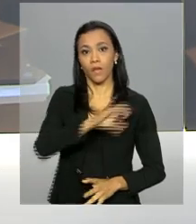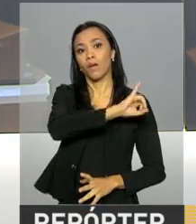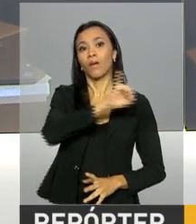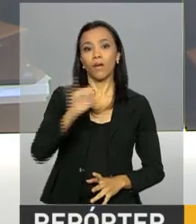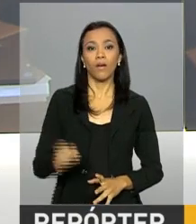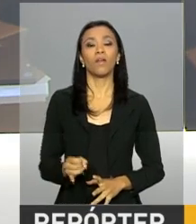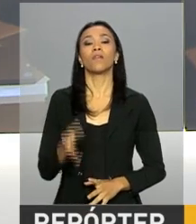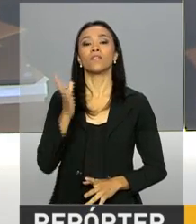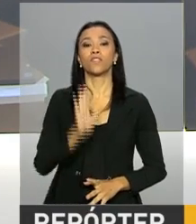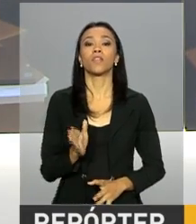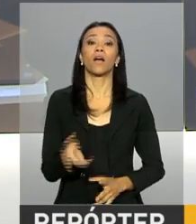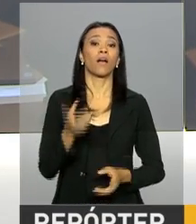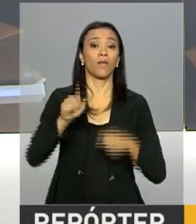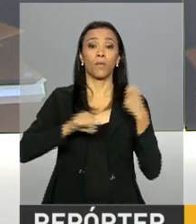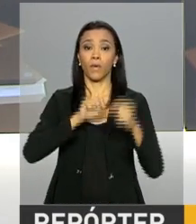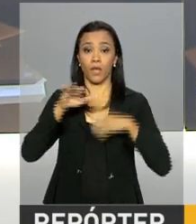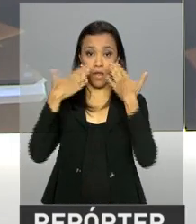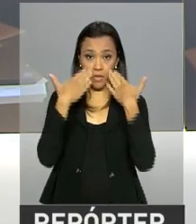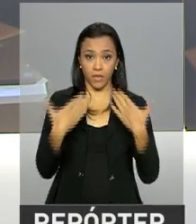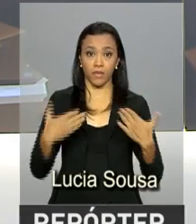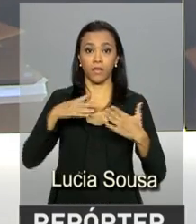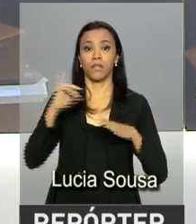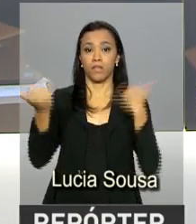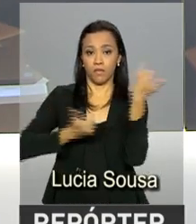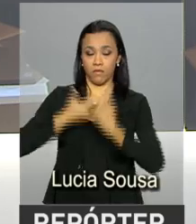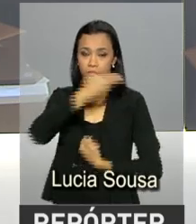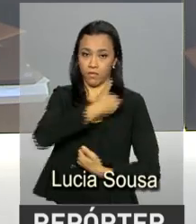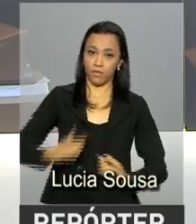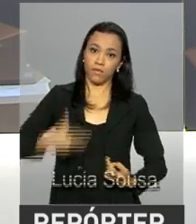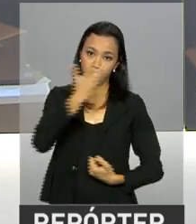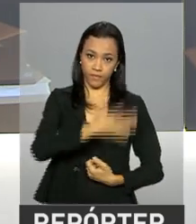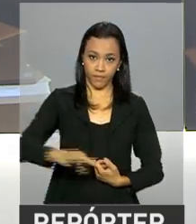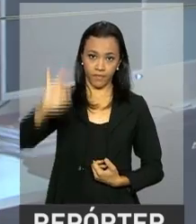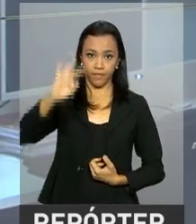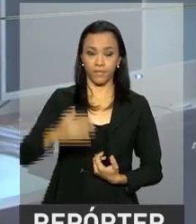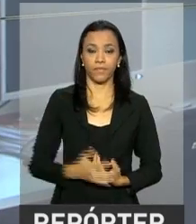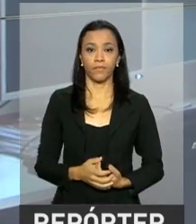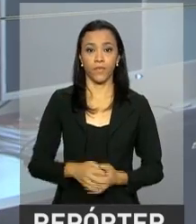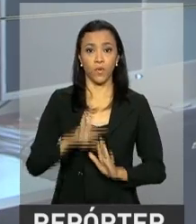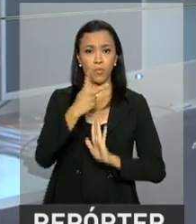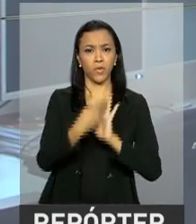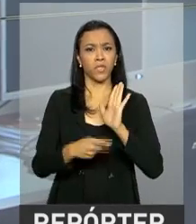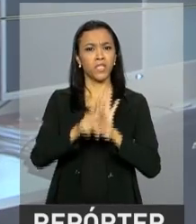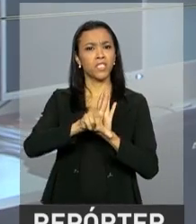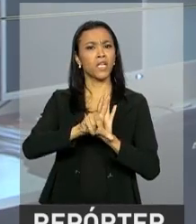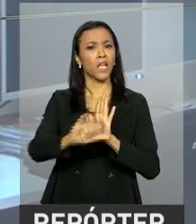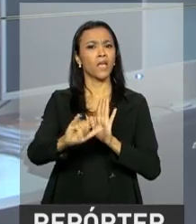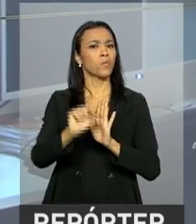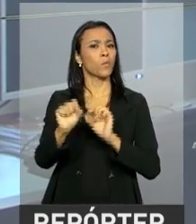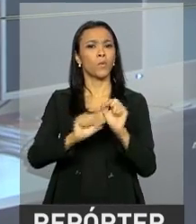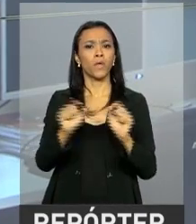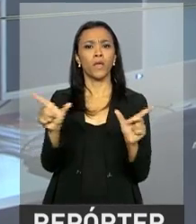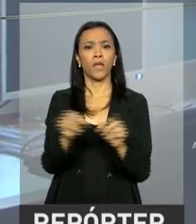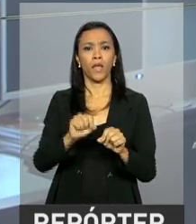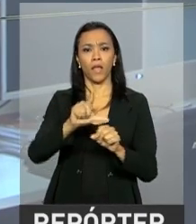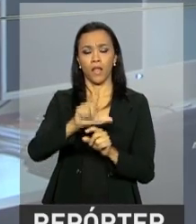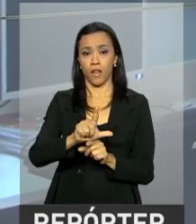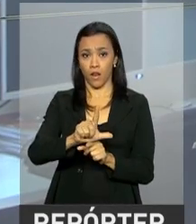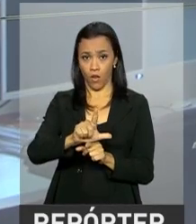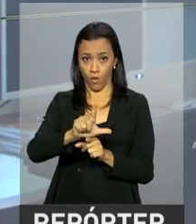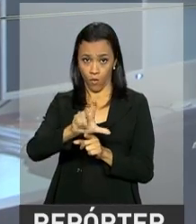Olá estamos de volta com o repórter NBR e as notícias do governo federal o projeto de lei orçamentária para